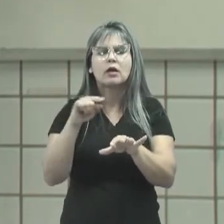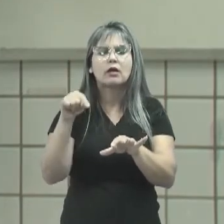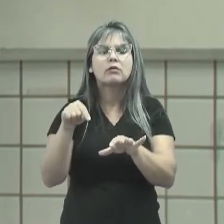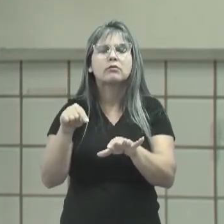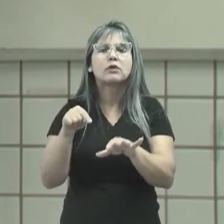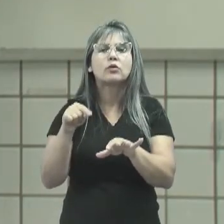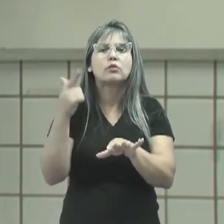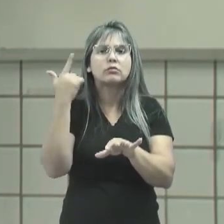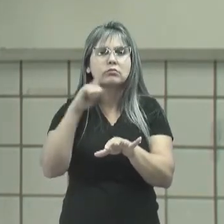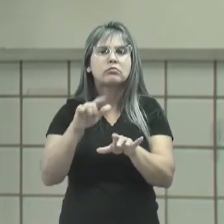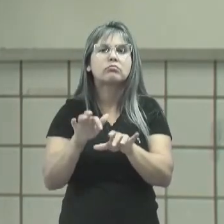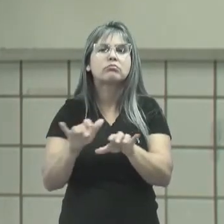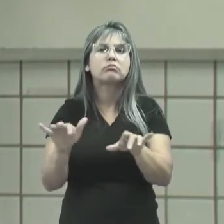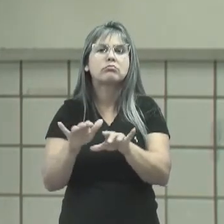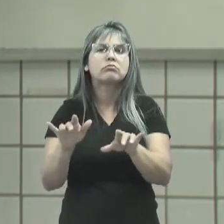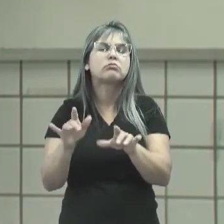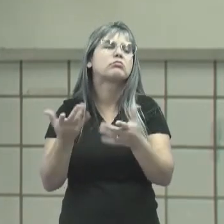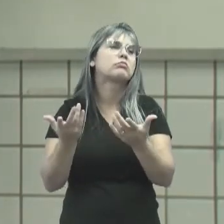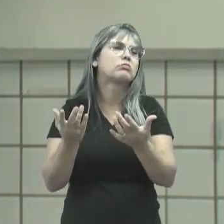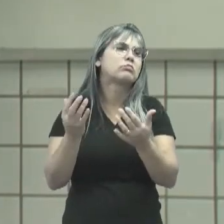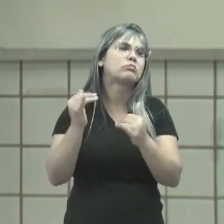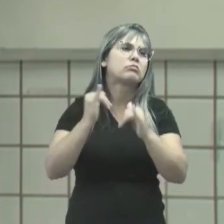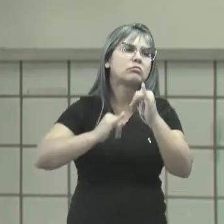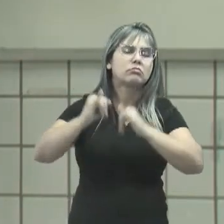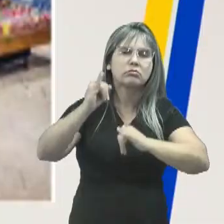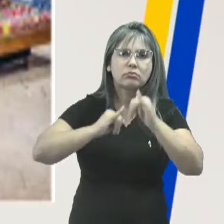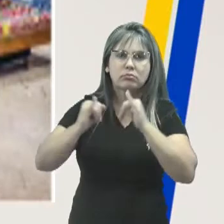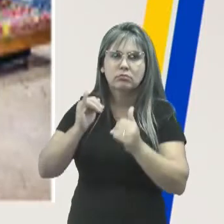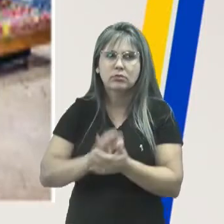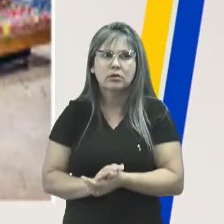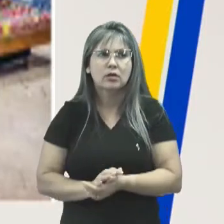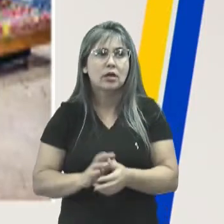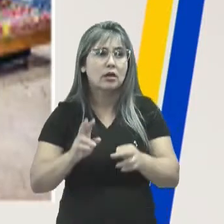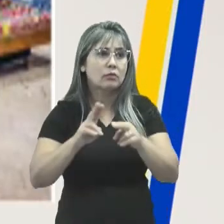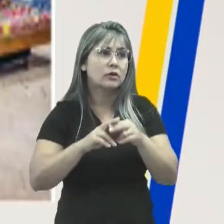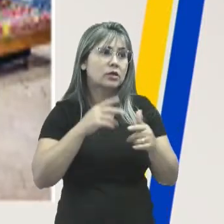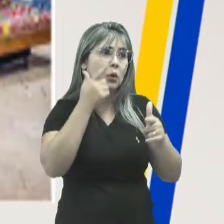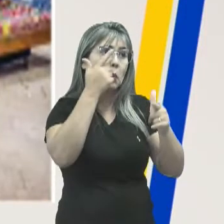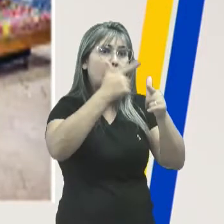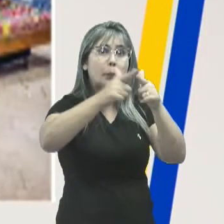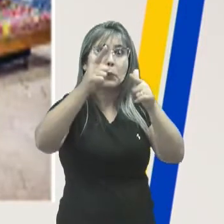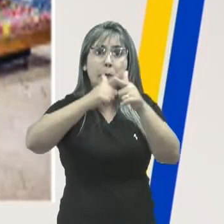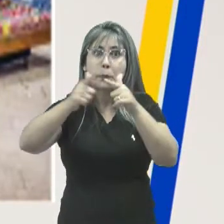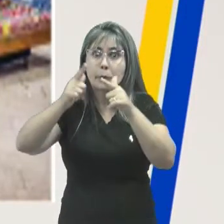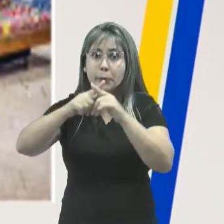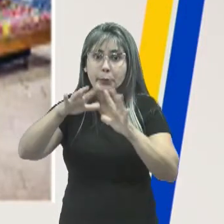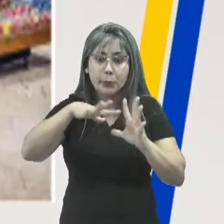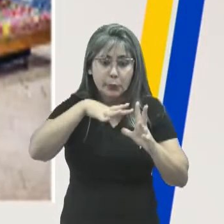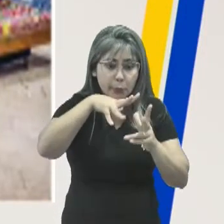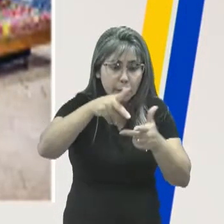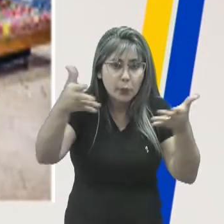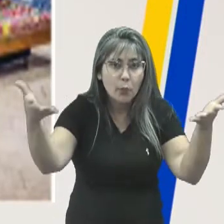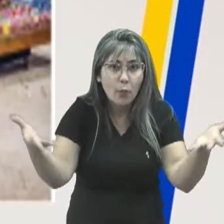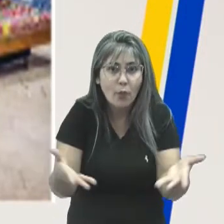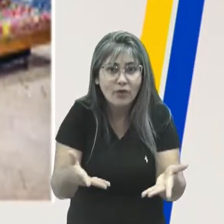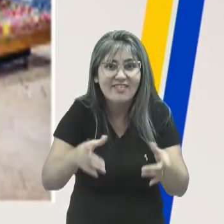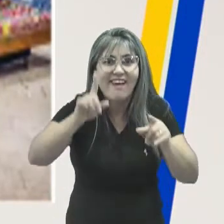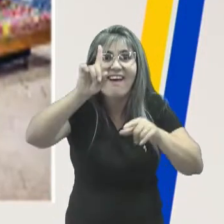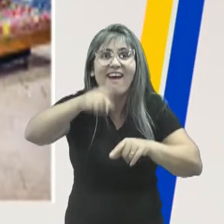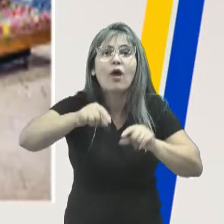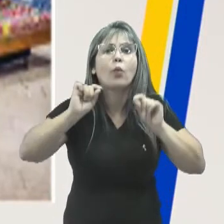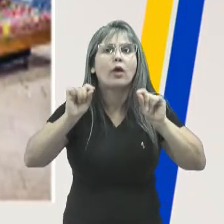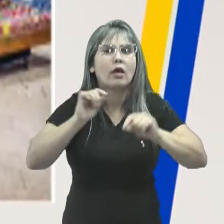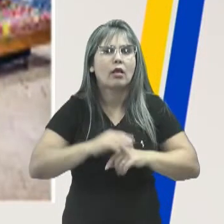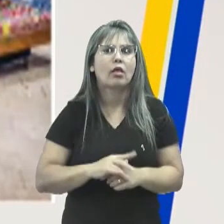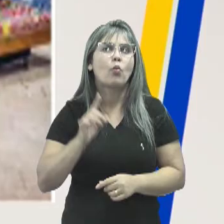ambiente. O lixo eletrônico, um grande problema no mundo hoje é o lixo eletrônico, pessoal. Onde colocar aquele equipamento que